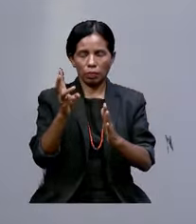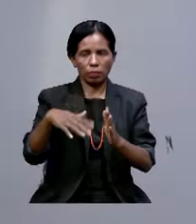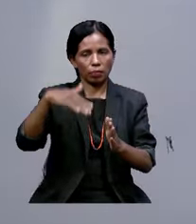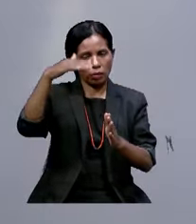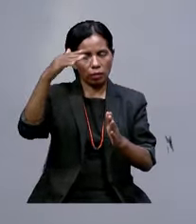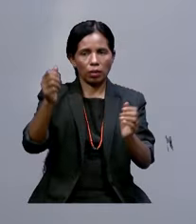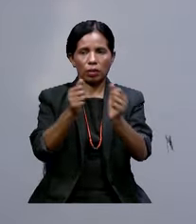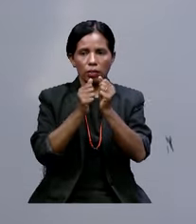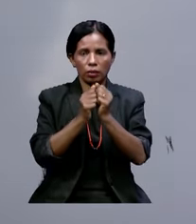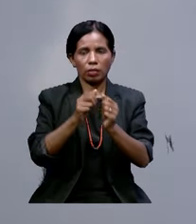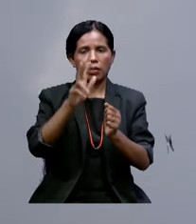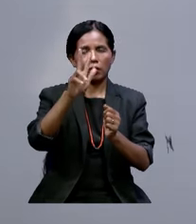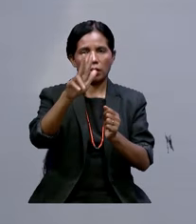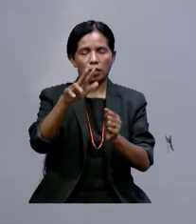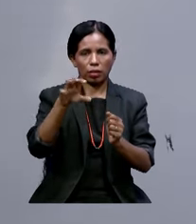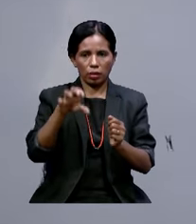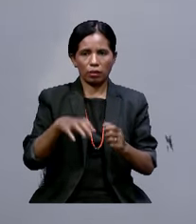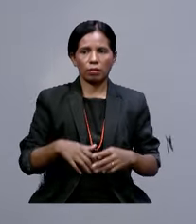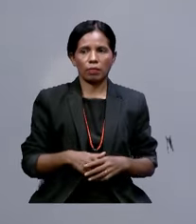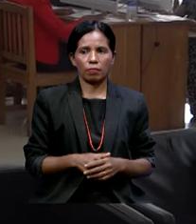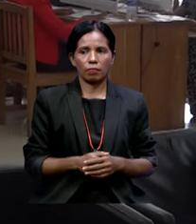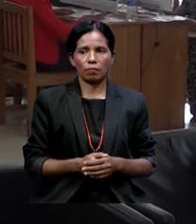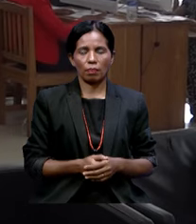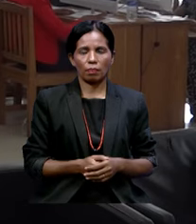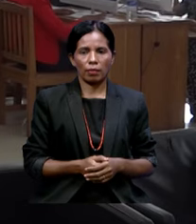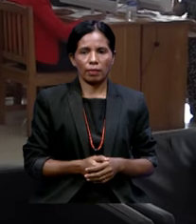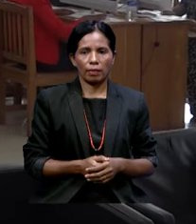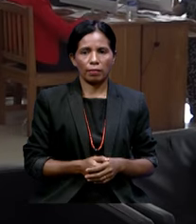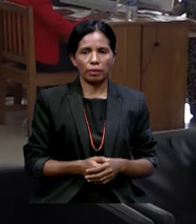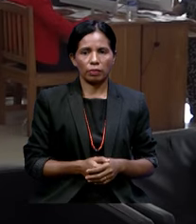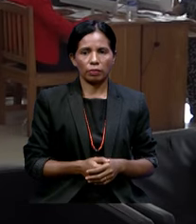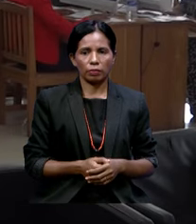hamuto ka tustolu resin. Emerenciano Martins Lamberto da Silva, GMN.